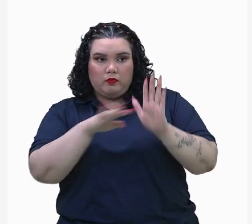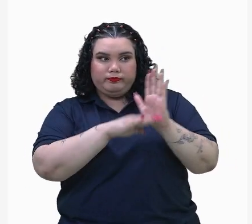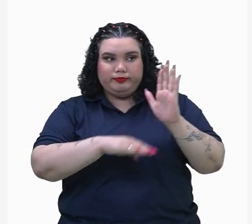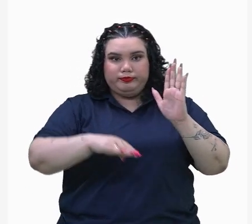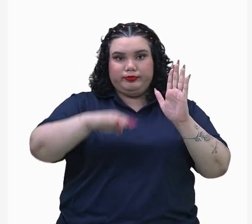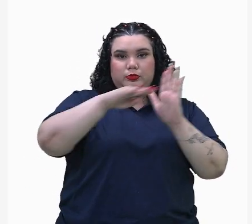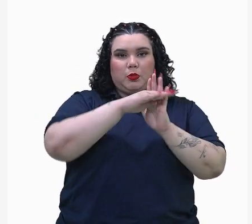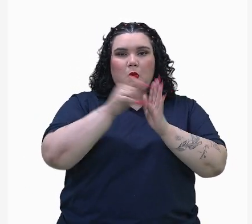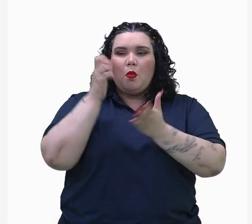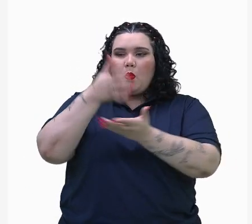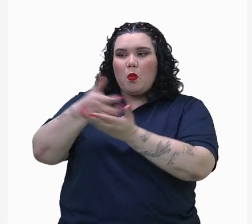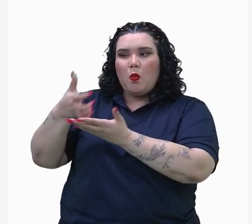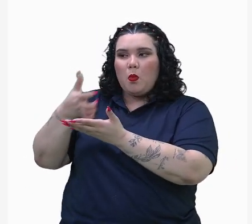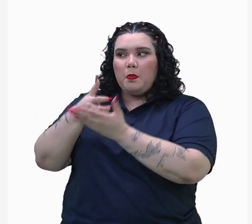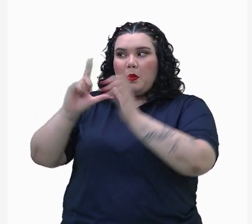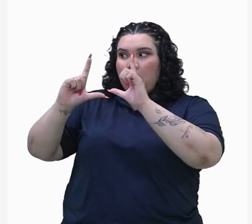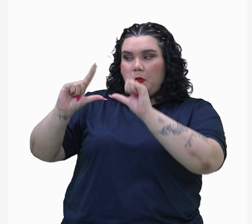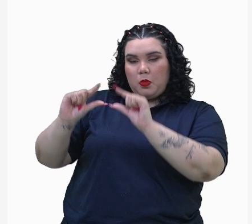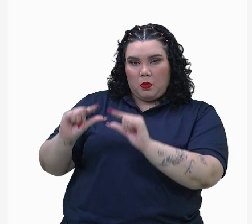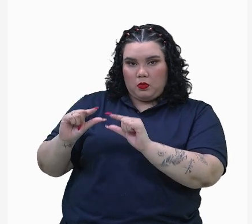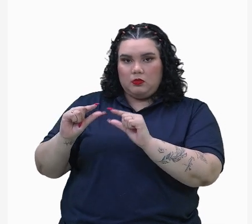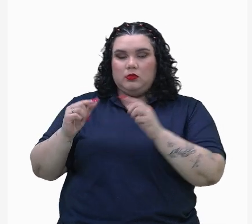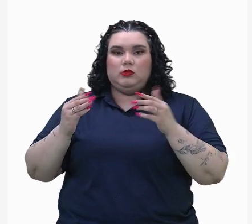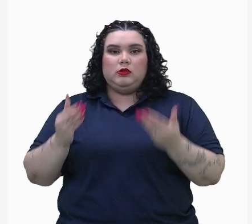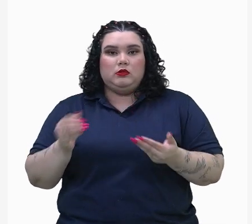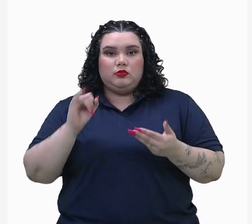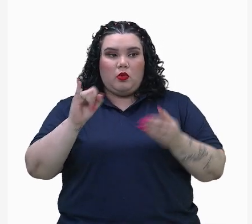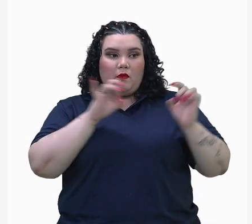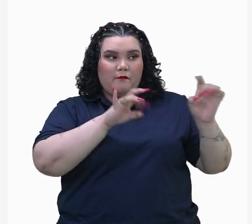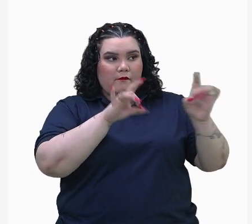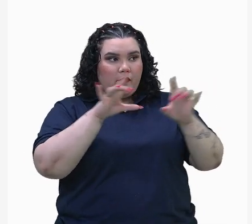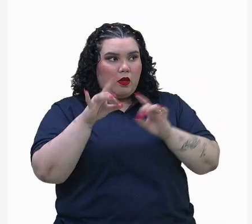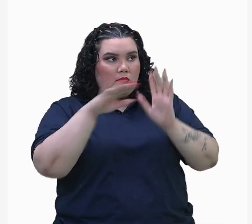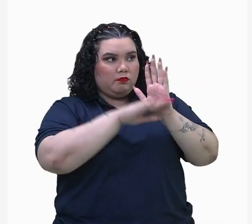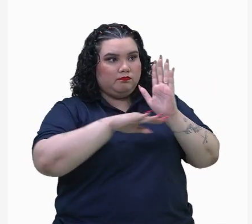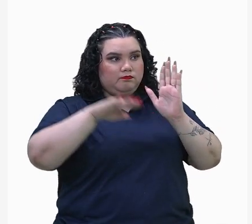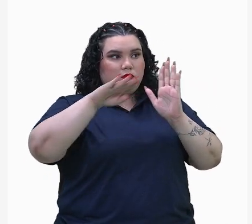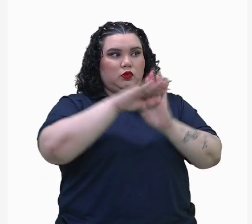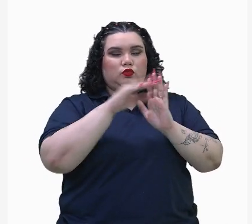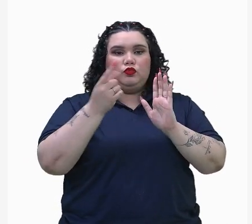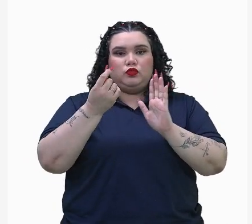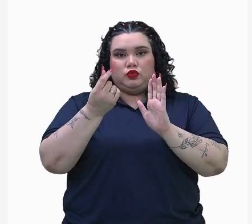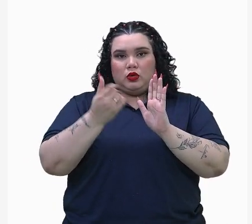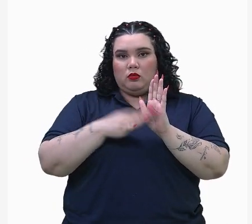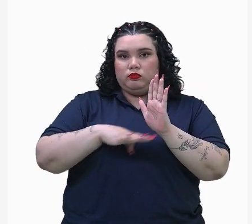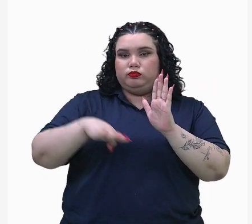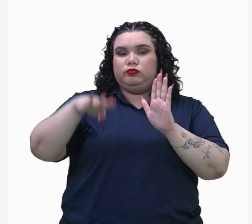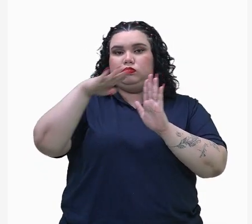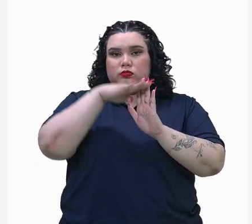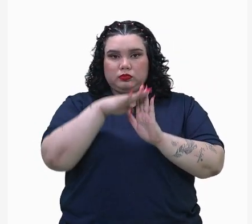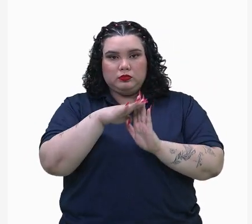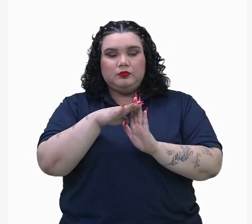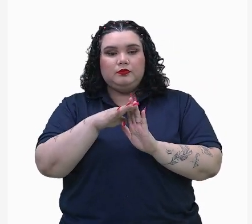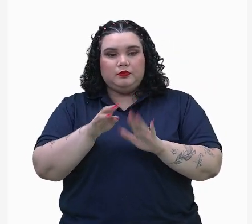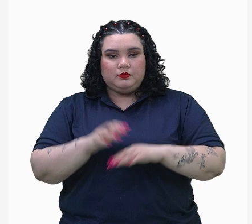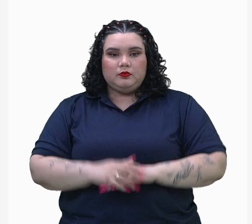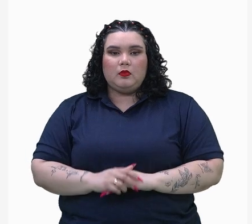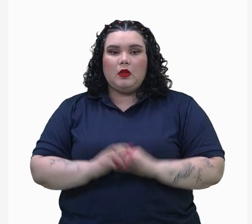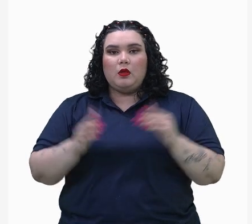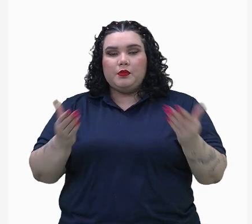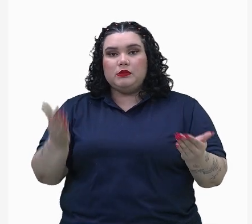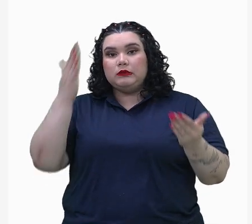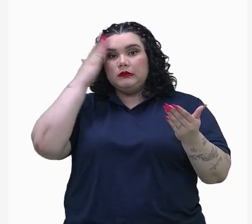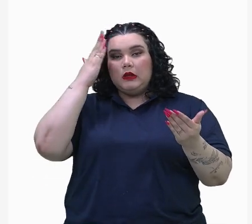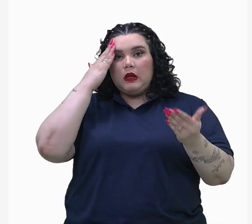você vende mais do que compra, você obviamente está obtendo o lucro dessa transação. Consistia na ideia de